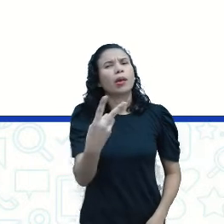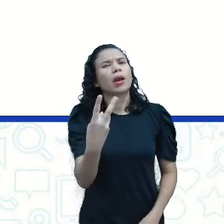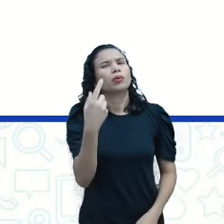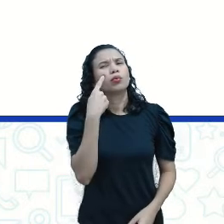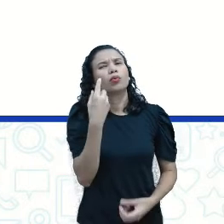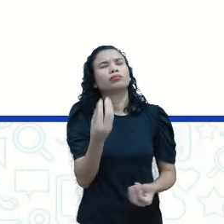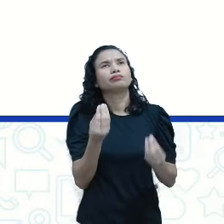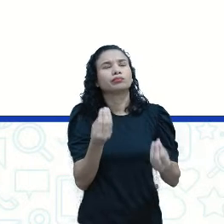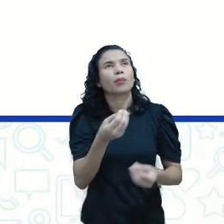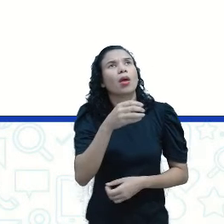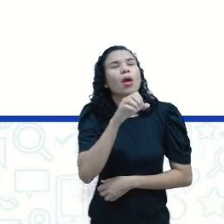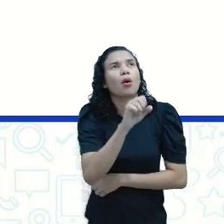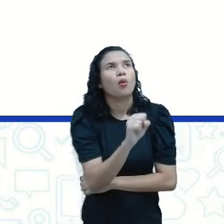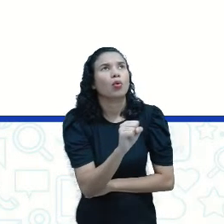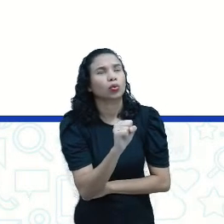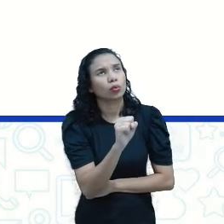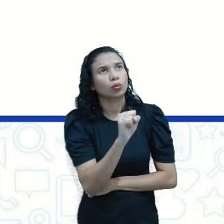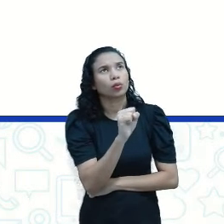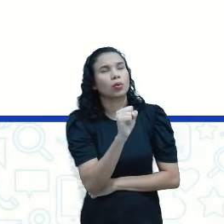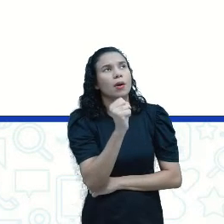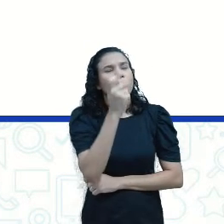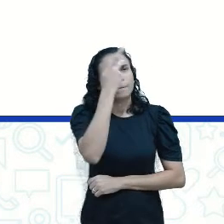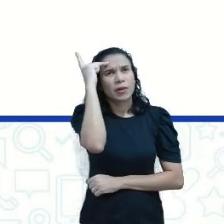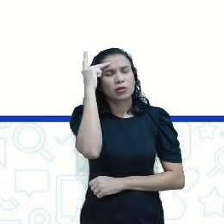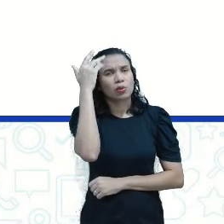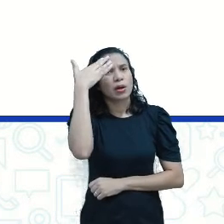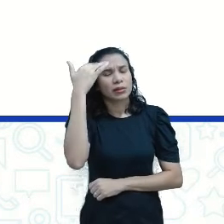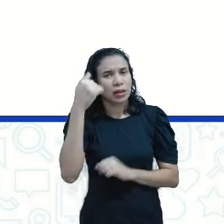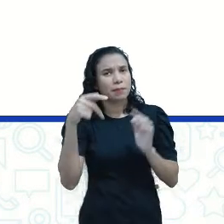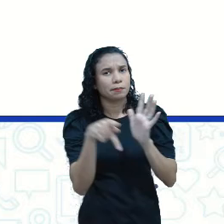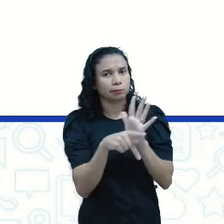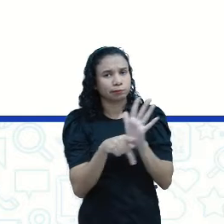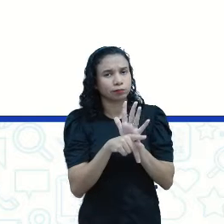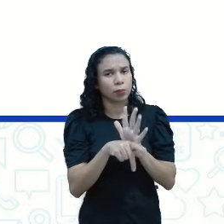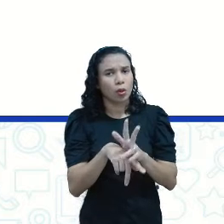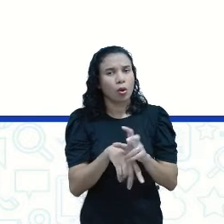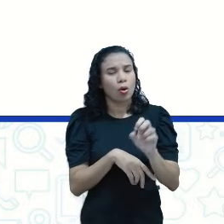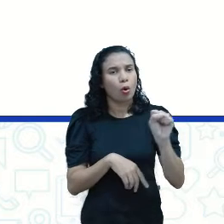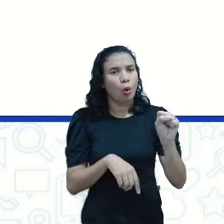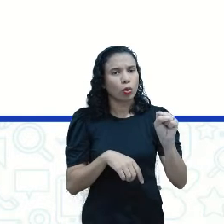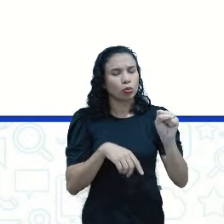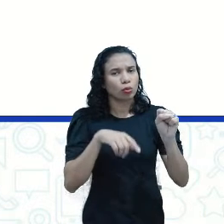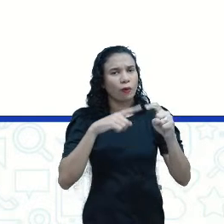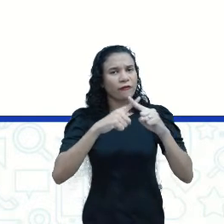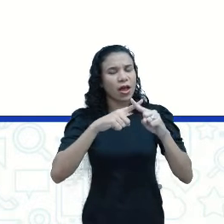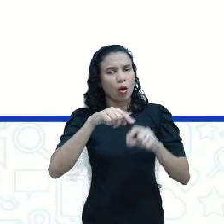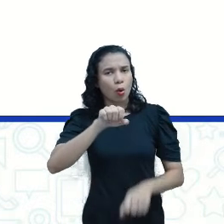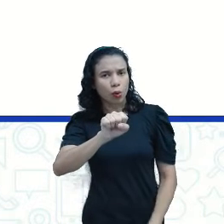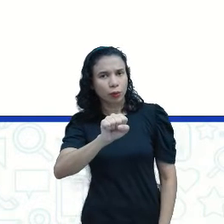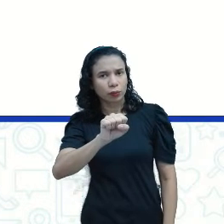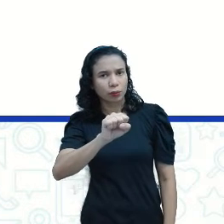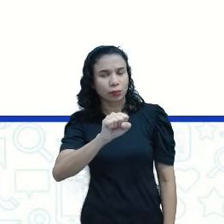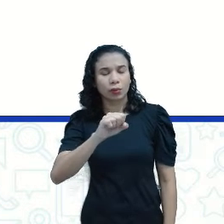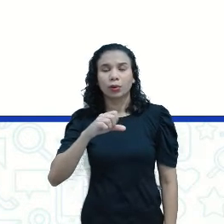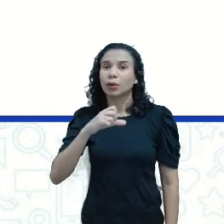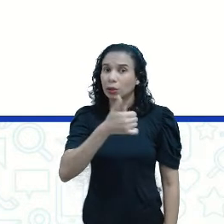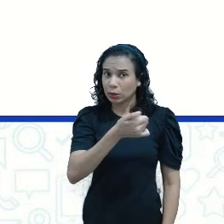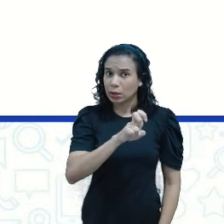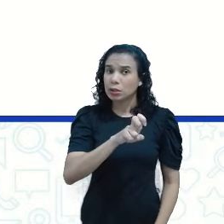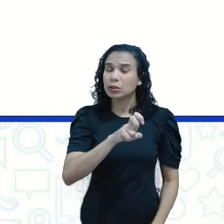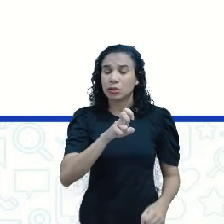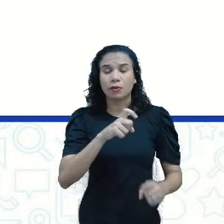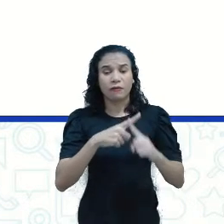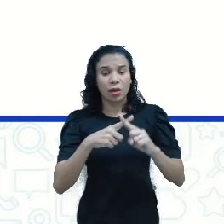pouquinho? 8 ao quadrado é você saber potência, né? 8 vezes 8. E 15 ao quadrado também é uma